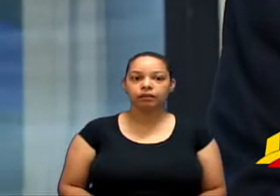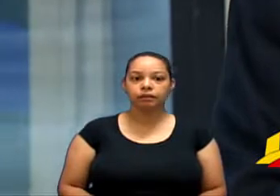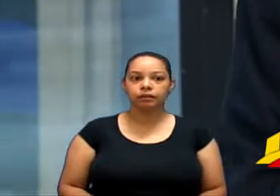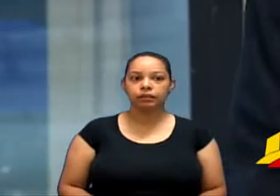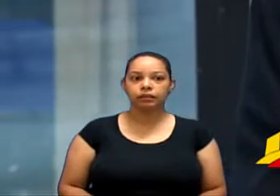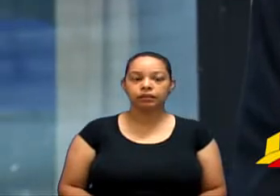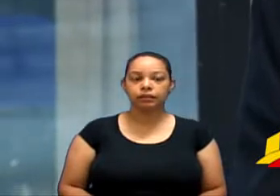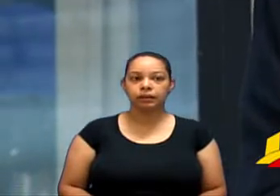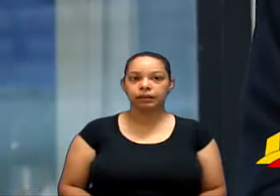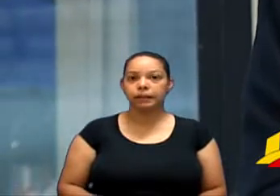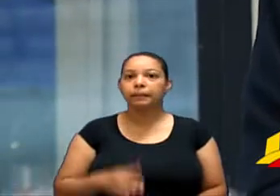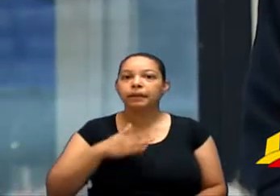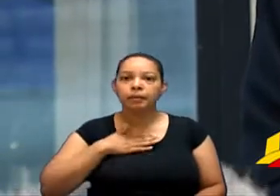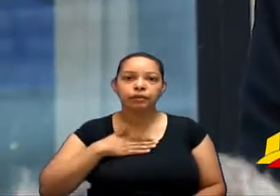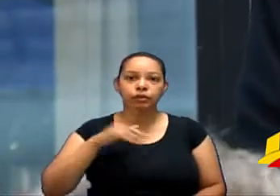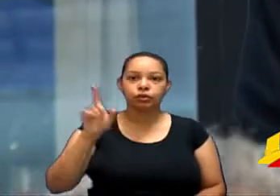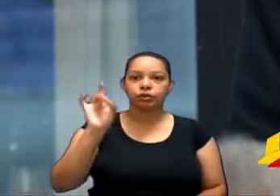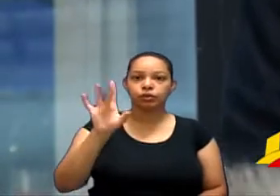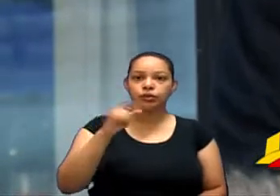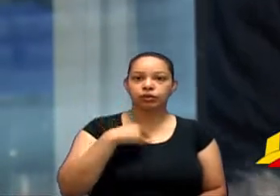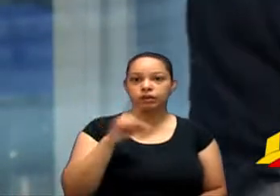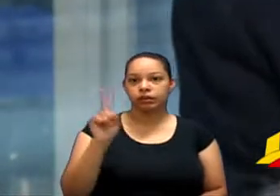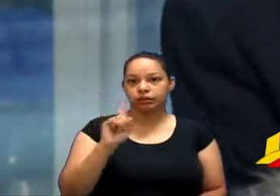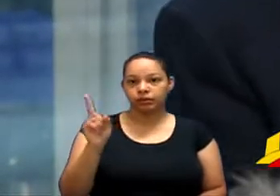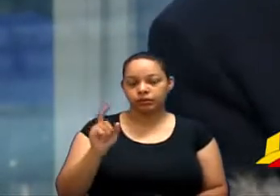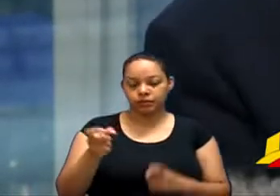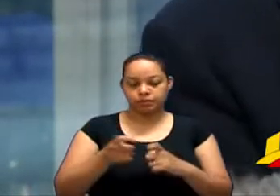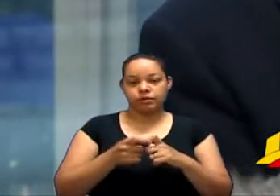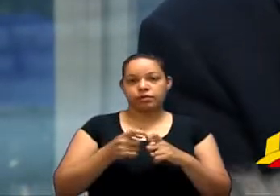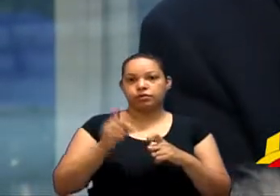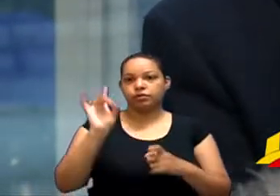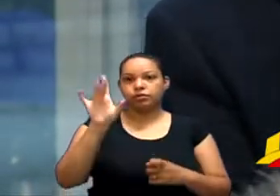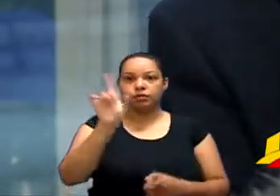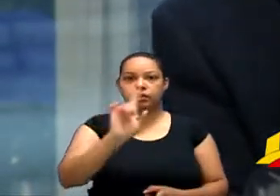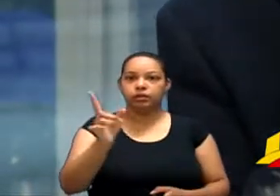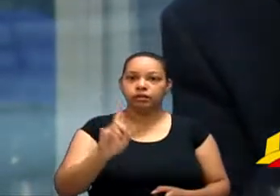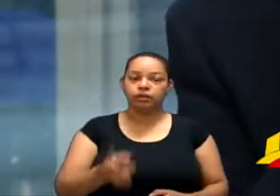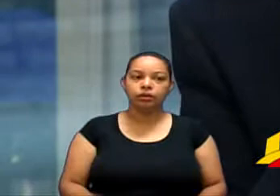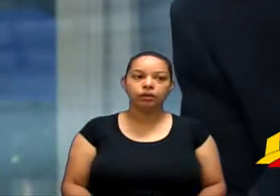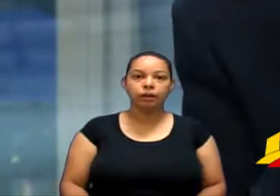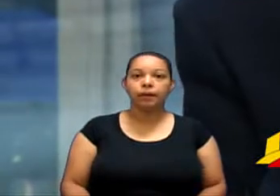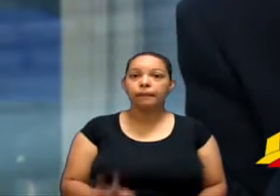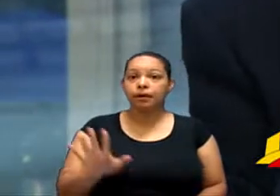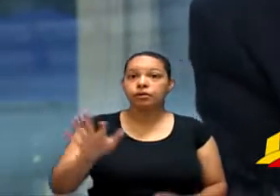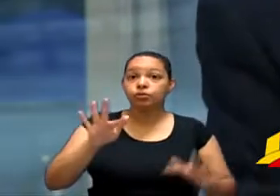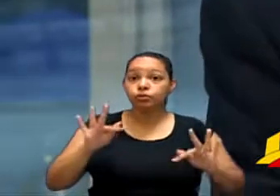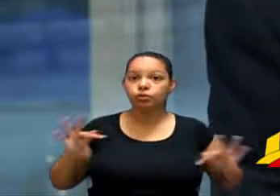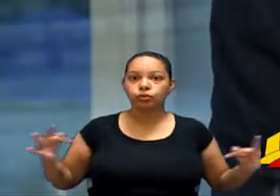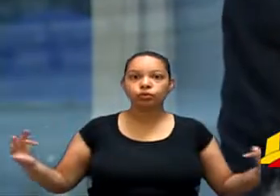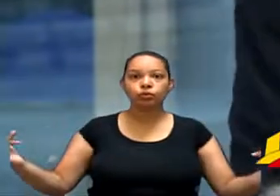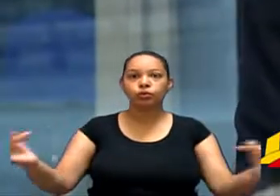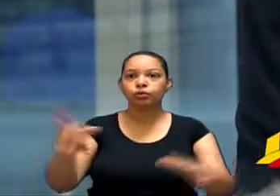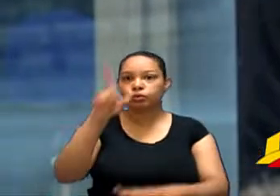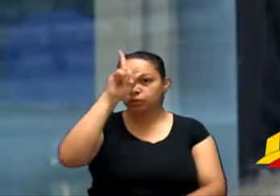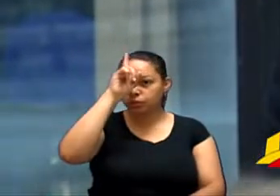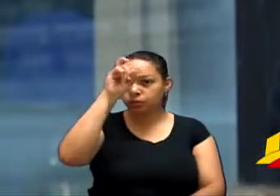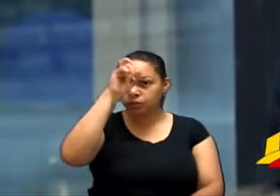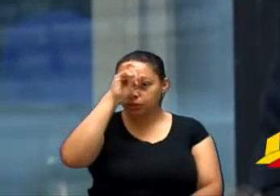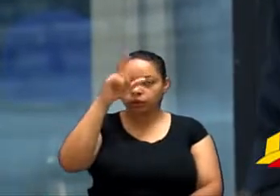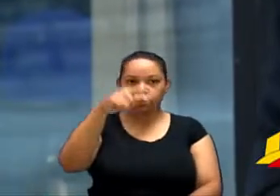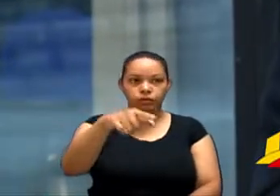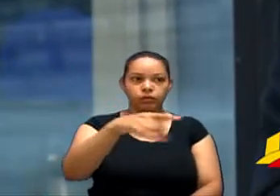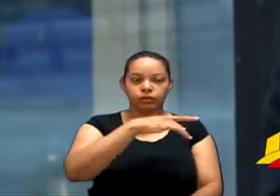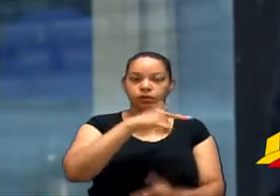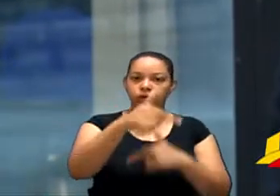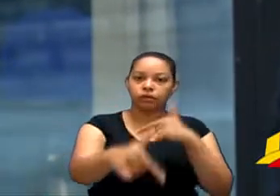saúde não diria só o médico mas desde a recepção do Hospital até a saída do expurgo do material